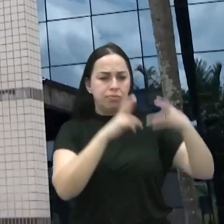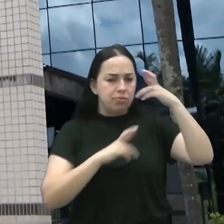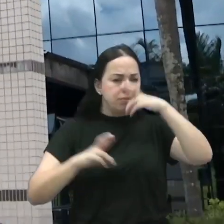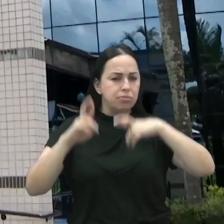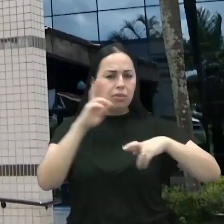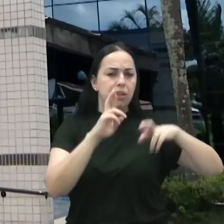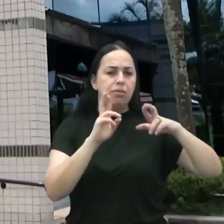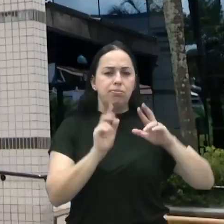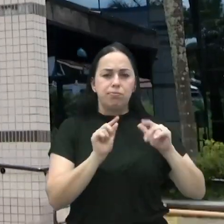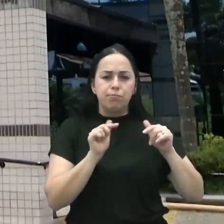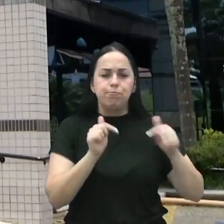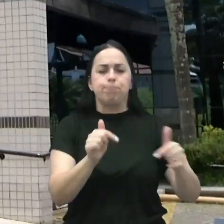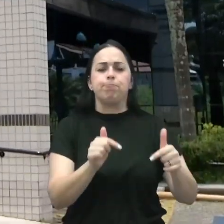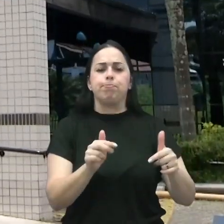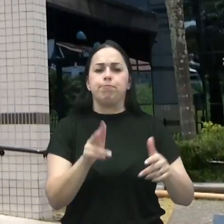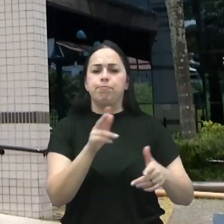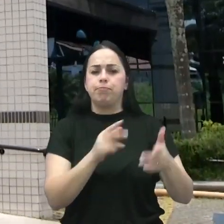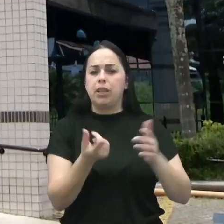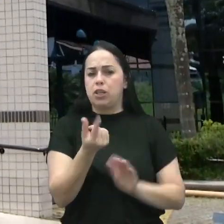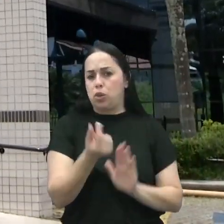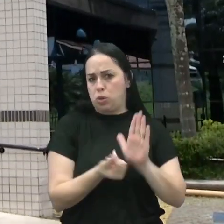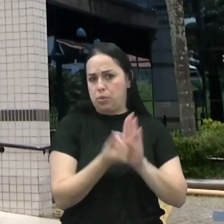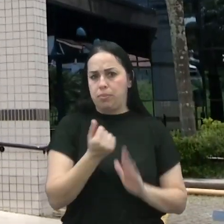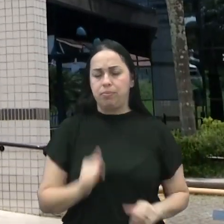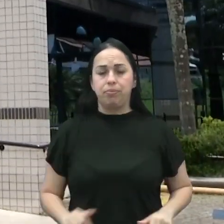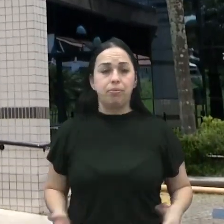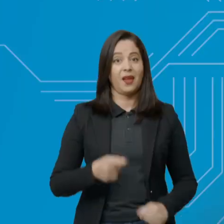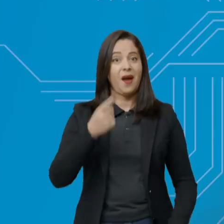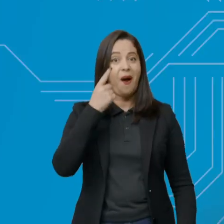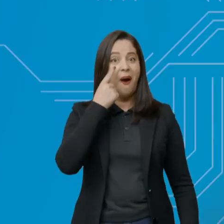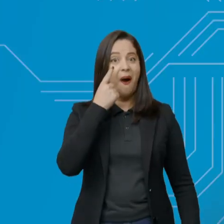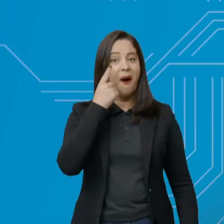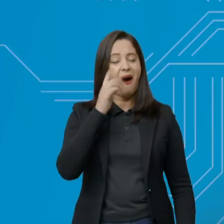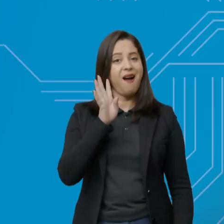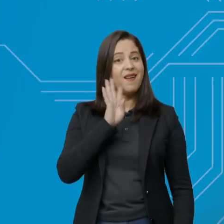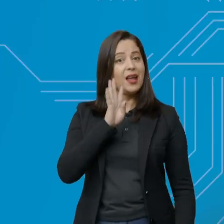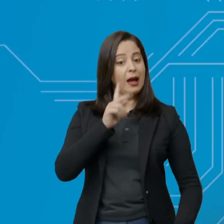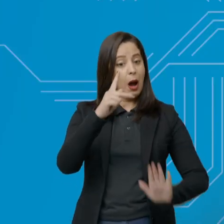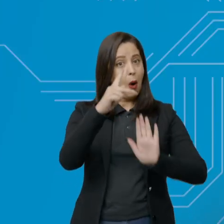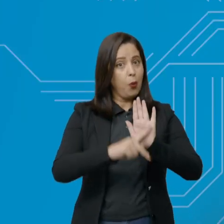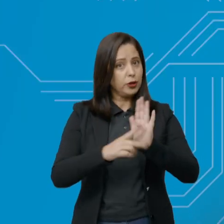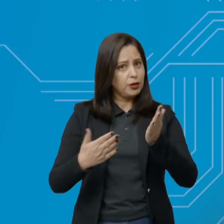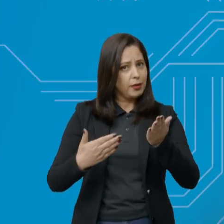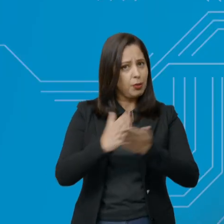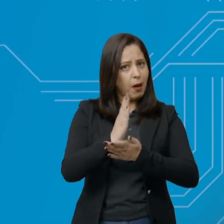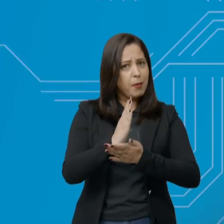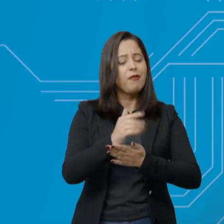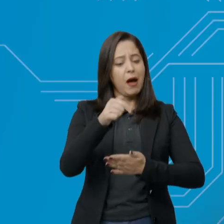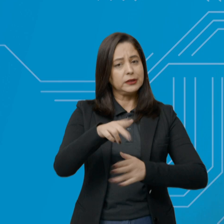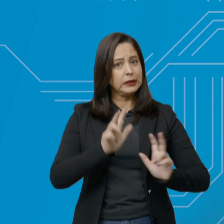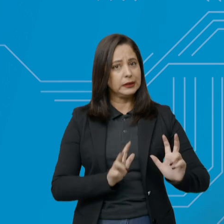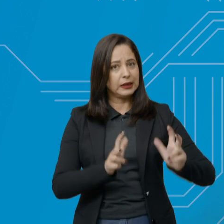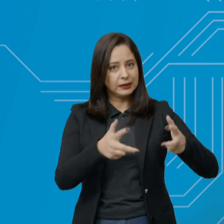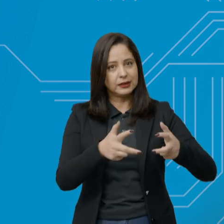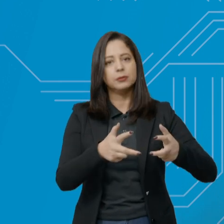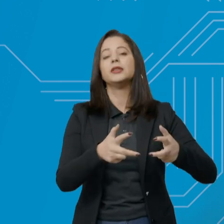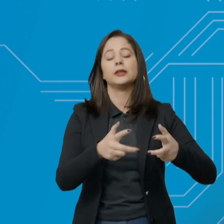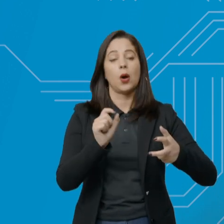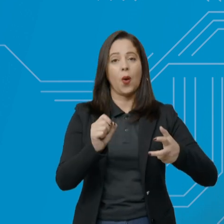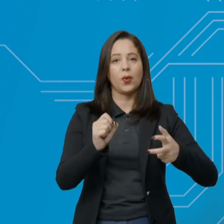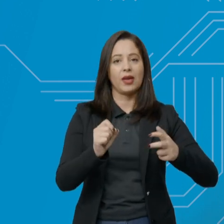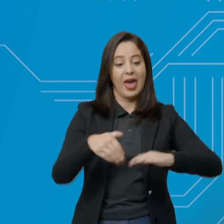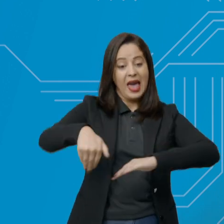e fiscalizar as ações que compõem o orçamento da cidade. E olha que legal esse projeto aprovado aqui na Câmara Municipal.